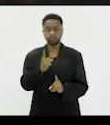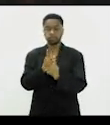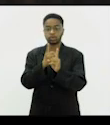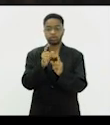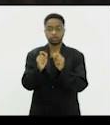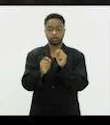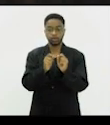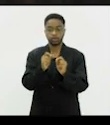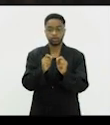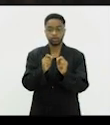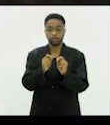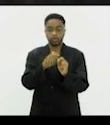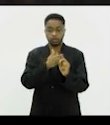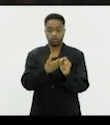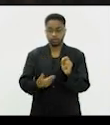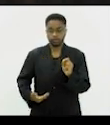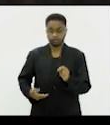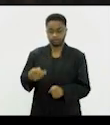dele está indo a pique.